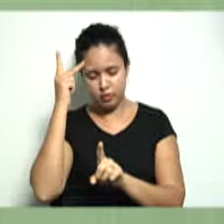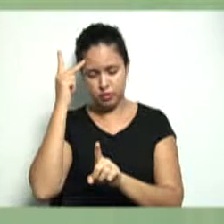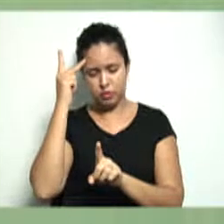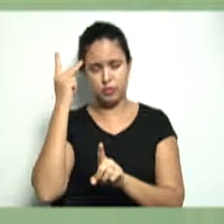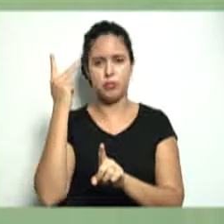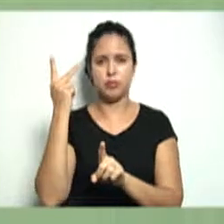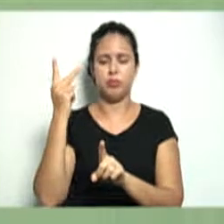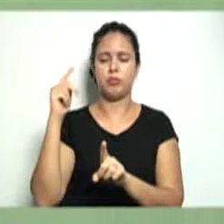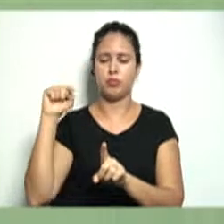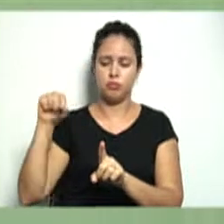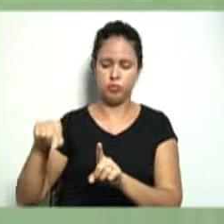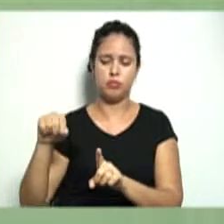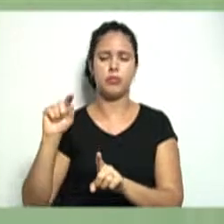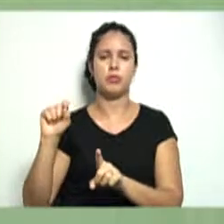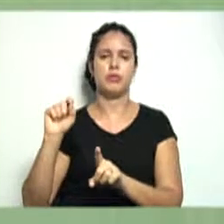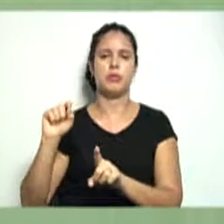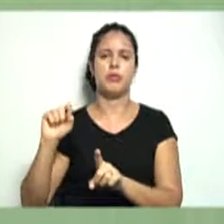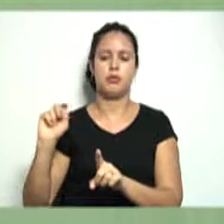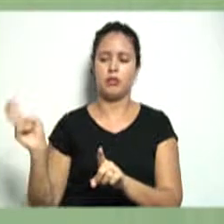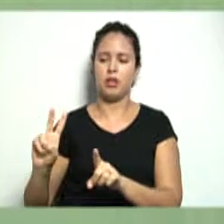salários recebidos.